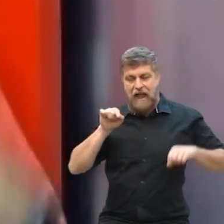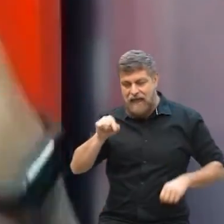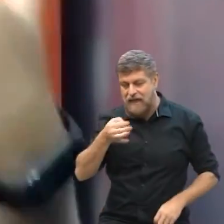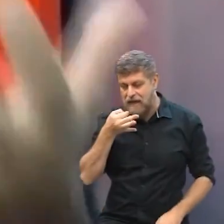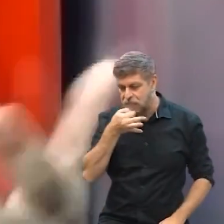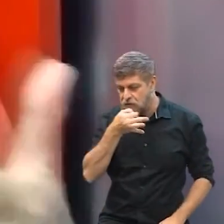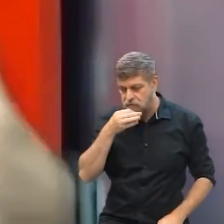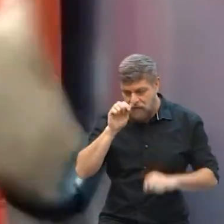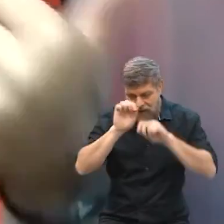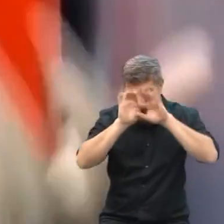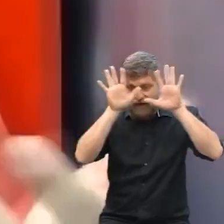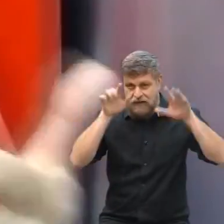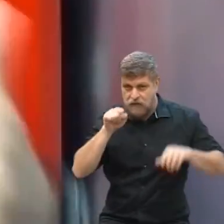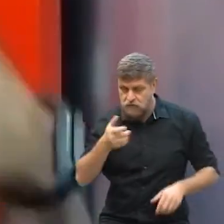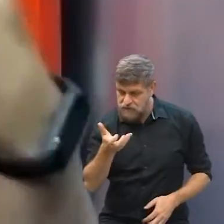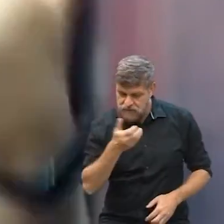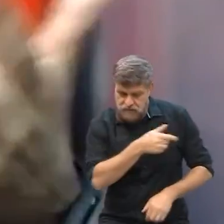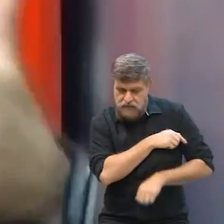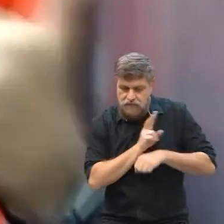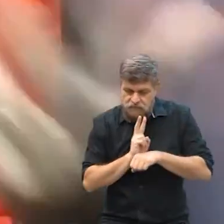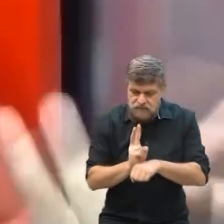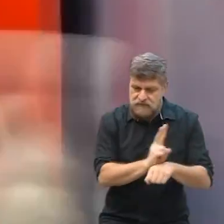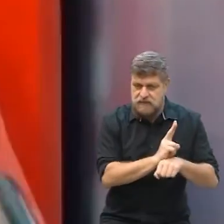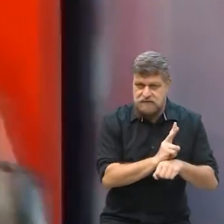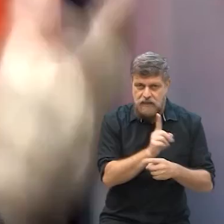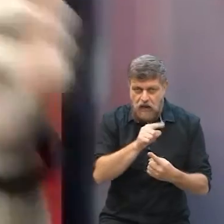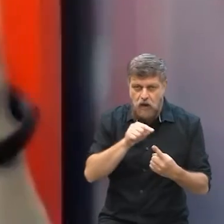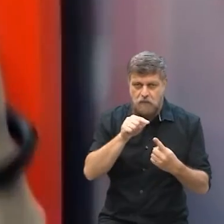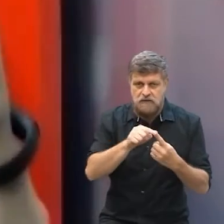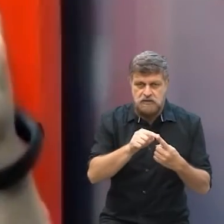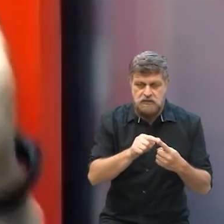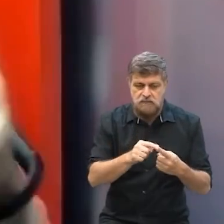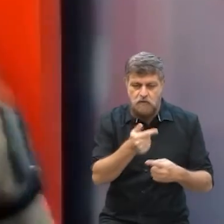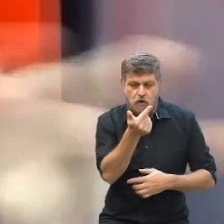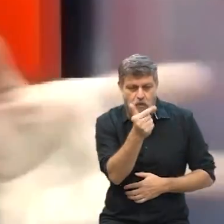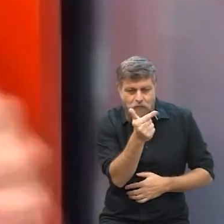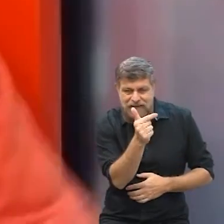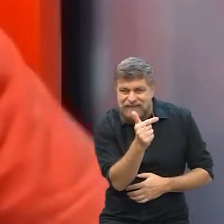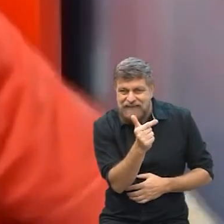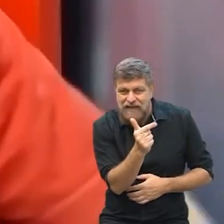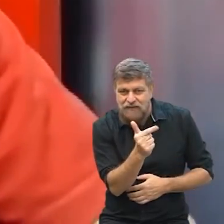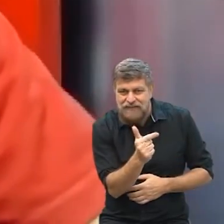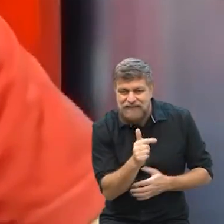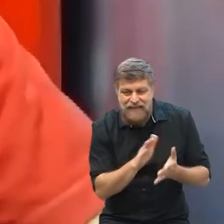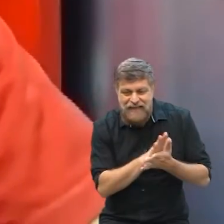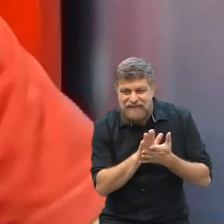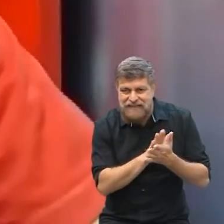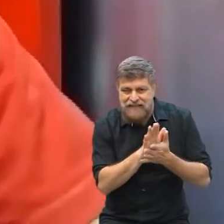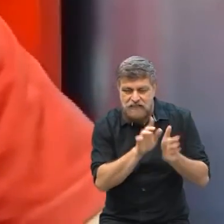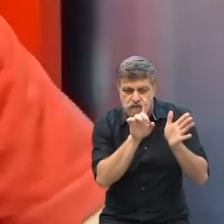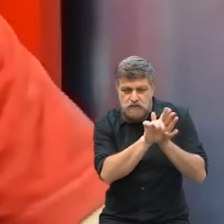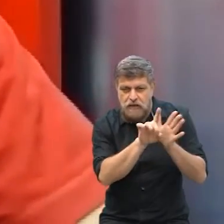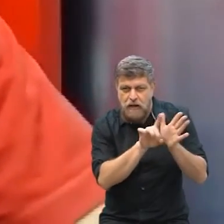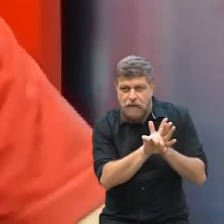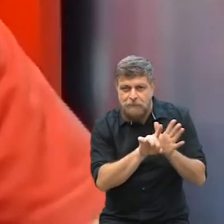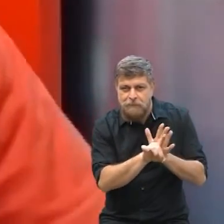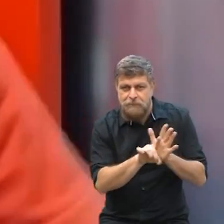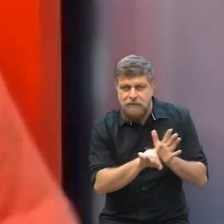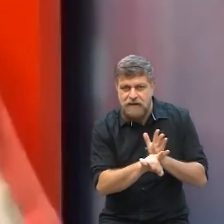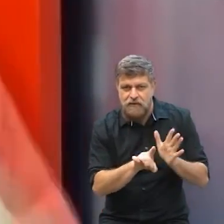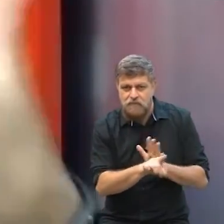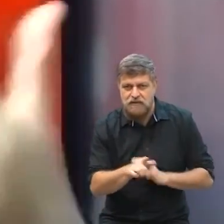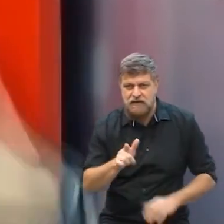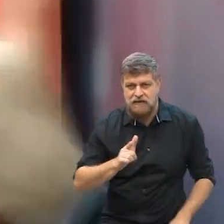claro e que queria fiscalizar para justamente não encontrar nenhum tipo de questão